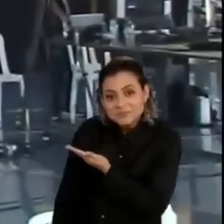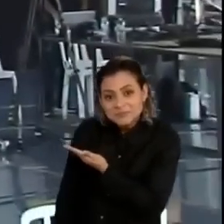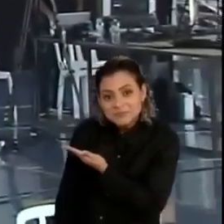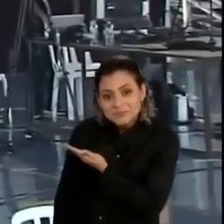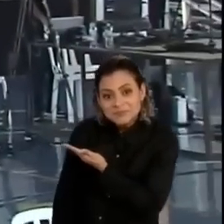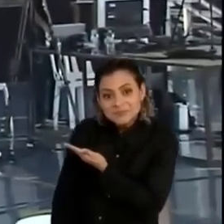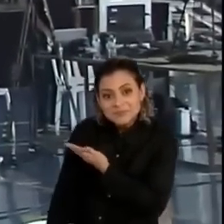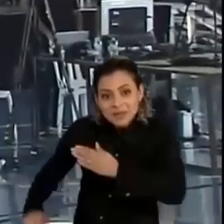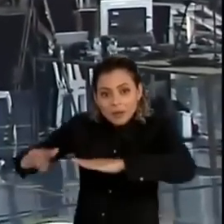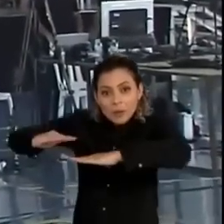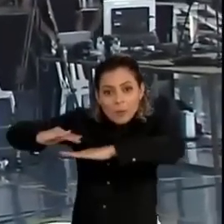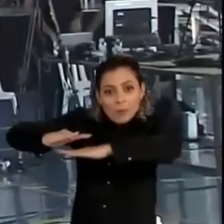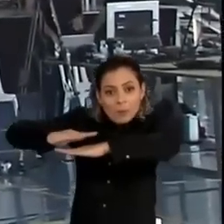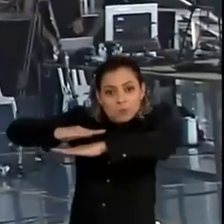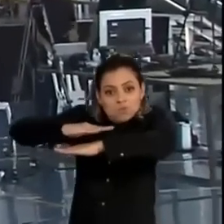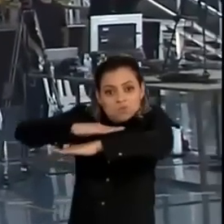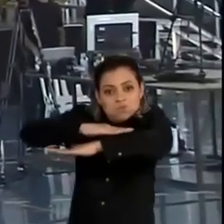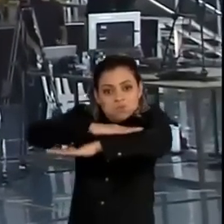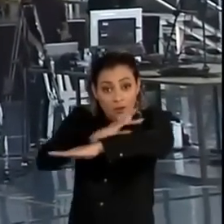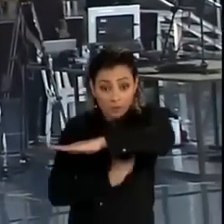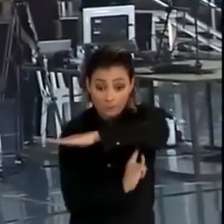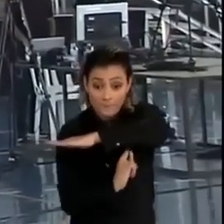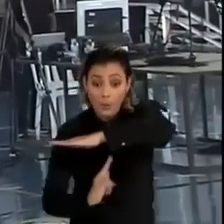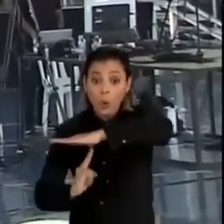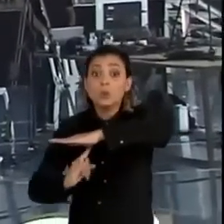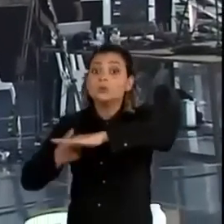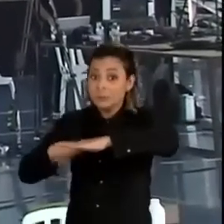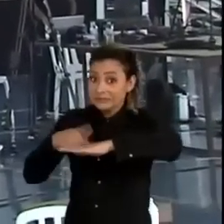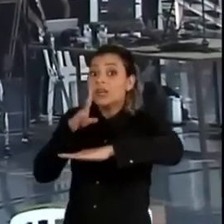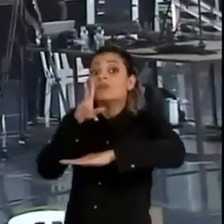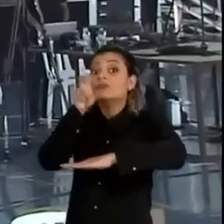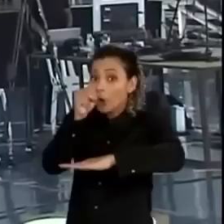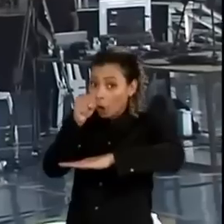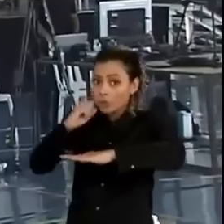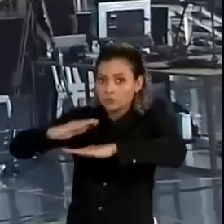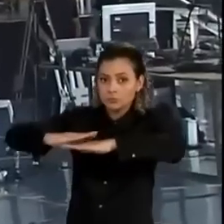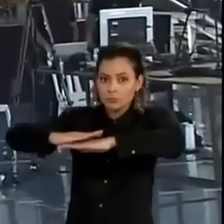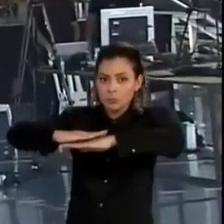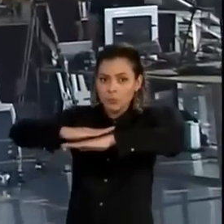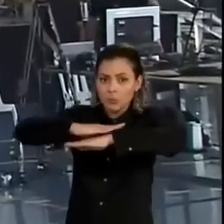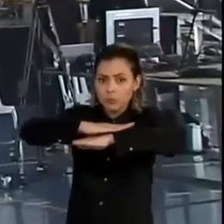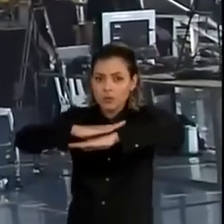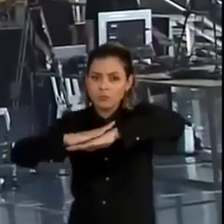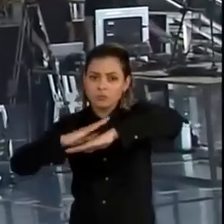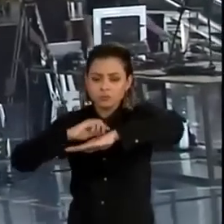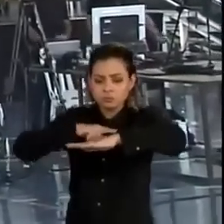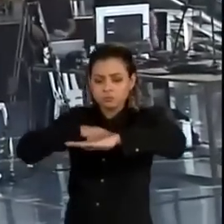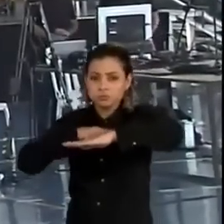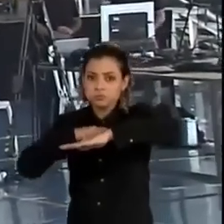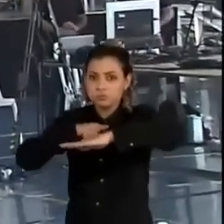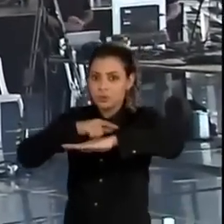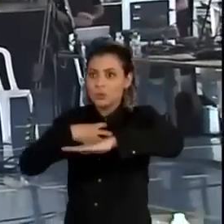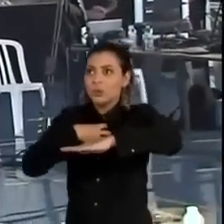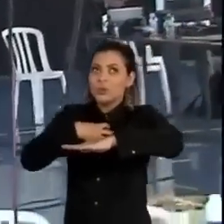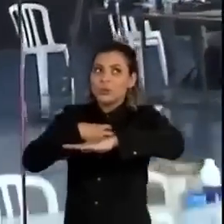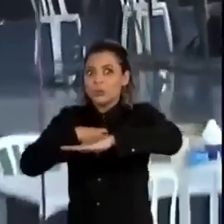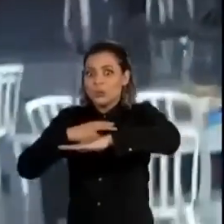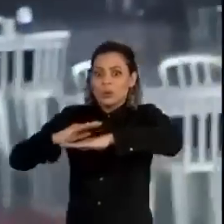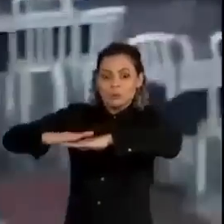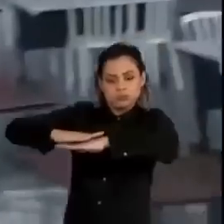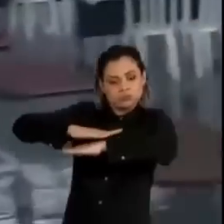fato. E a ponte com todo o processo dinâmico, né? Ela tende então a ter balançar um pouquinho, dar uma balançada no coração da nossa garotada